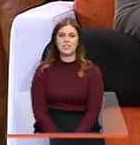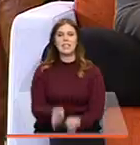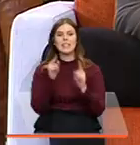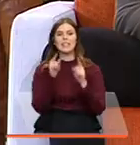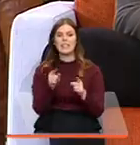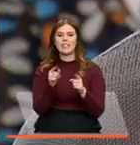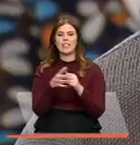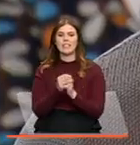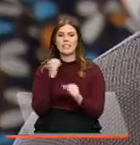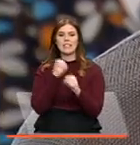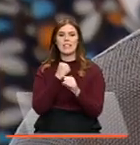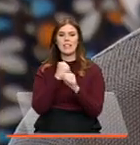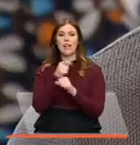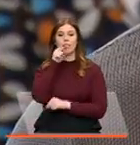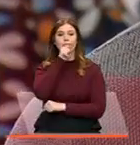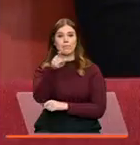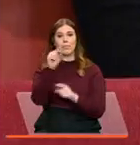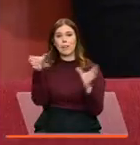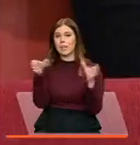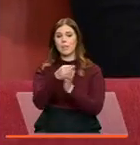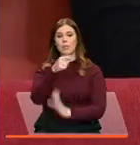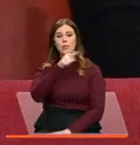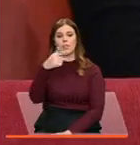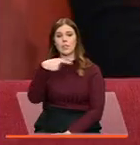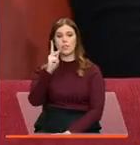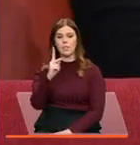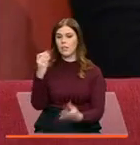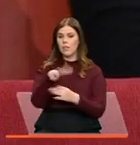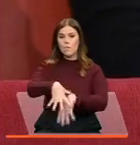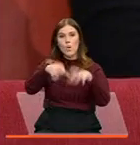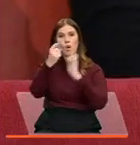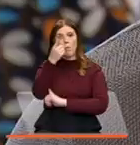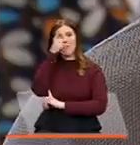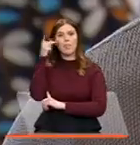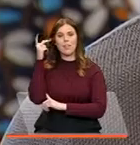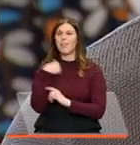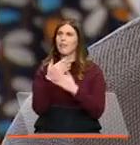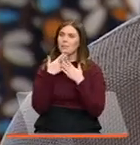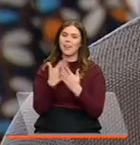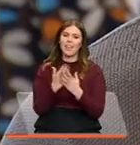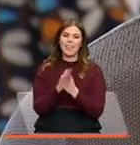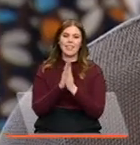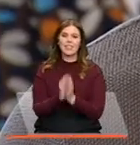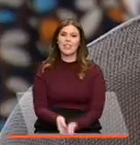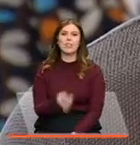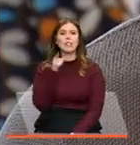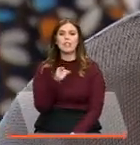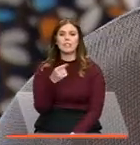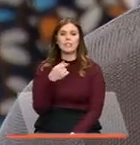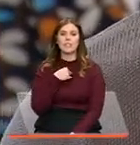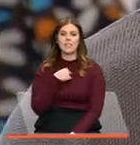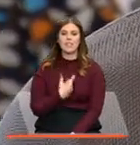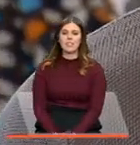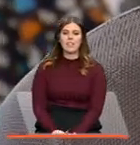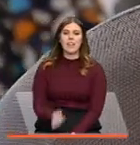Este trabalho teu e da equipa do Você na TV resgatou uma vida. Obrigado. Isto foi um...